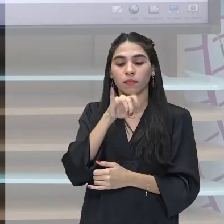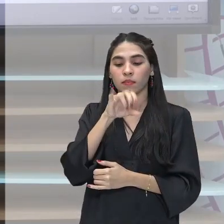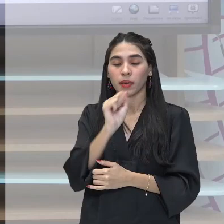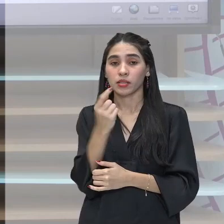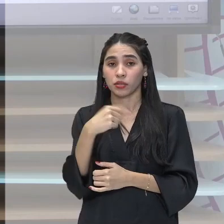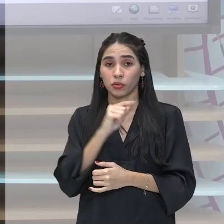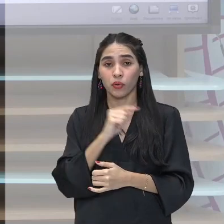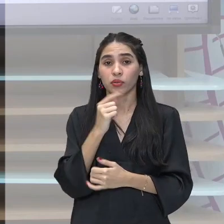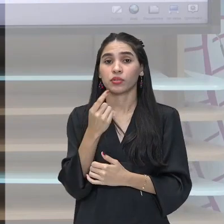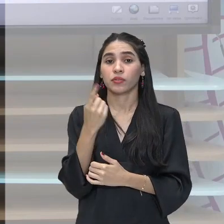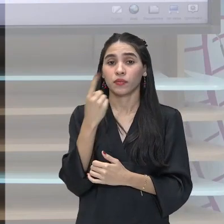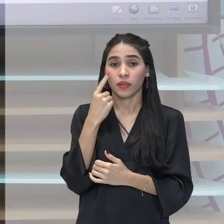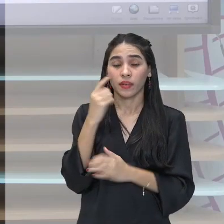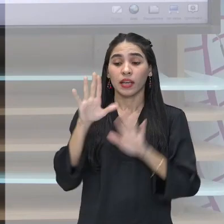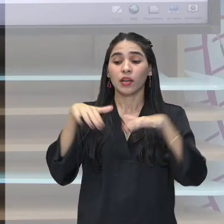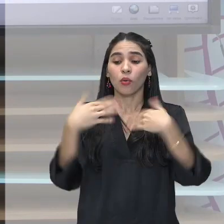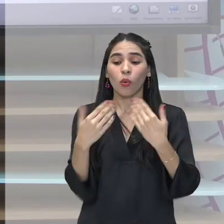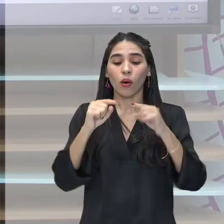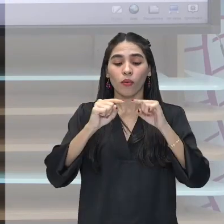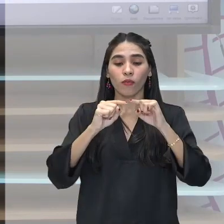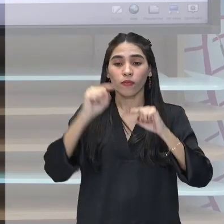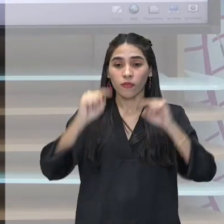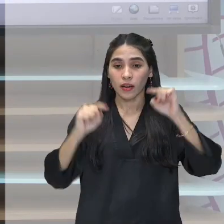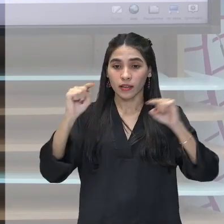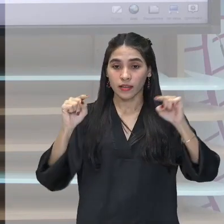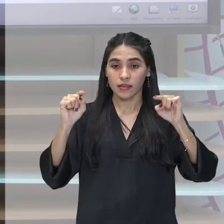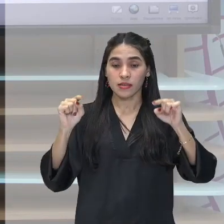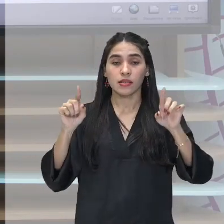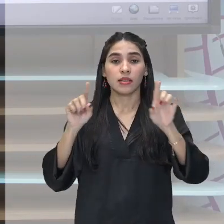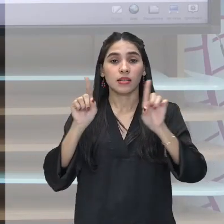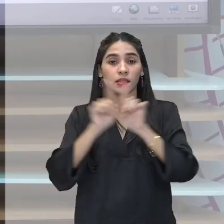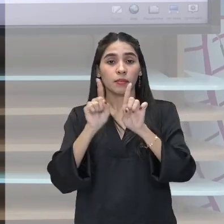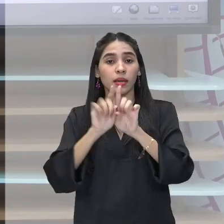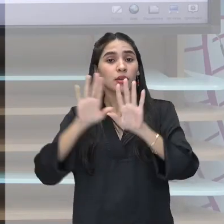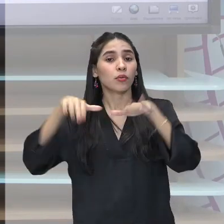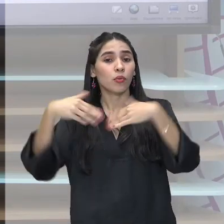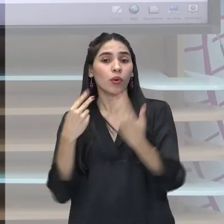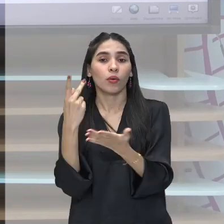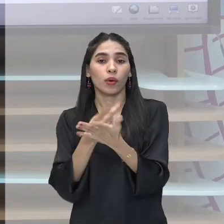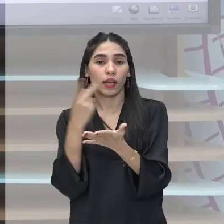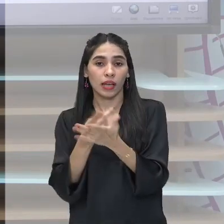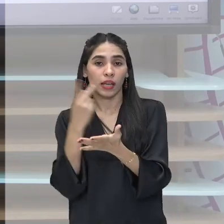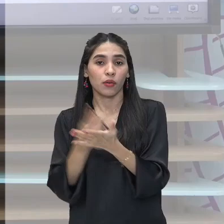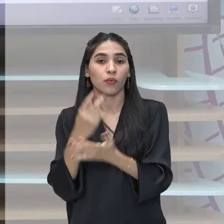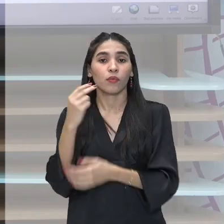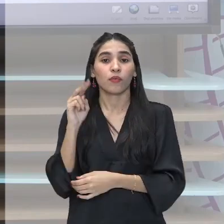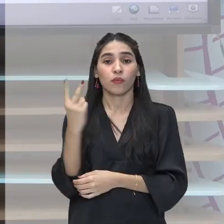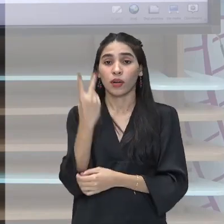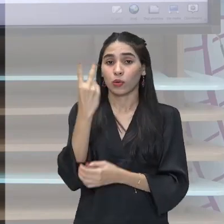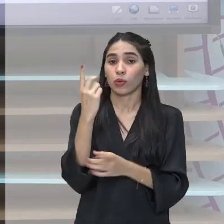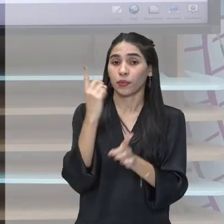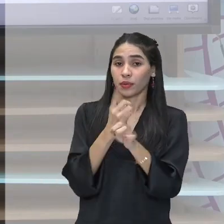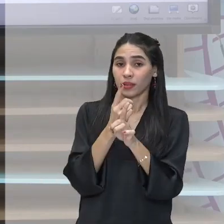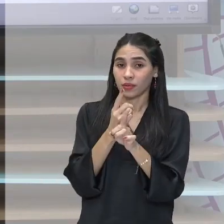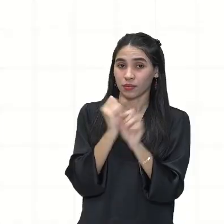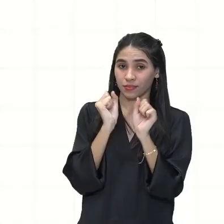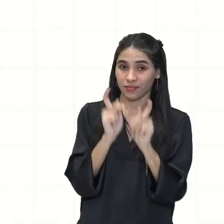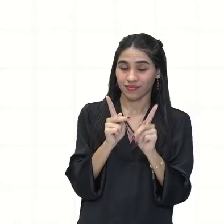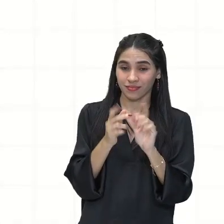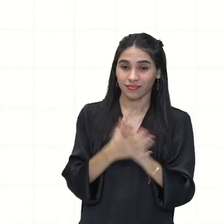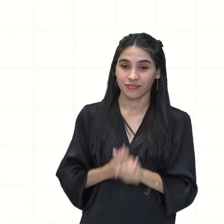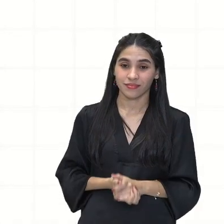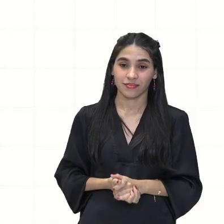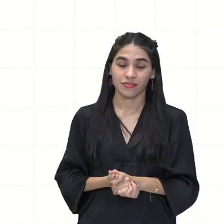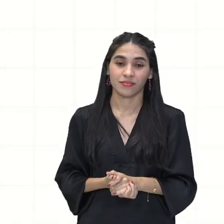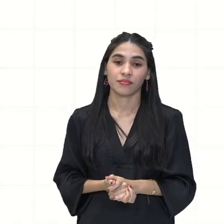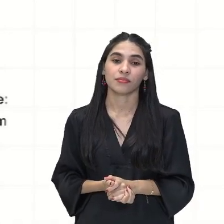ver qual vai ser a variância e qual vai ser o erro do valor cometido. Beleza, meu povo? Então, vamos